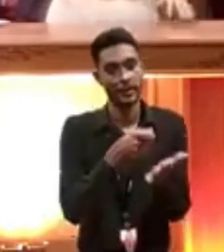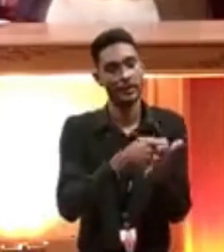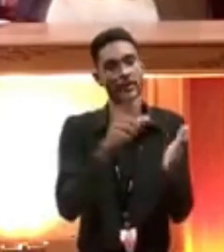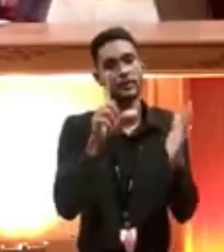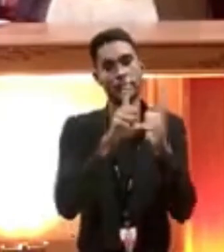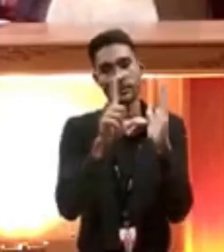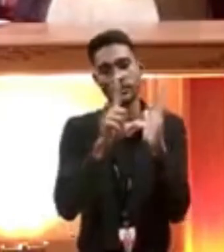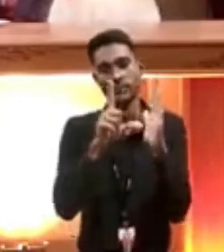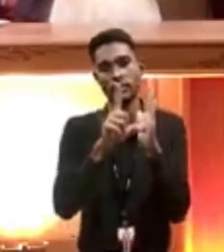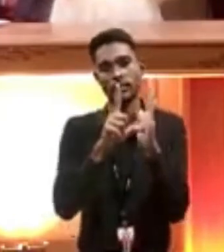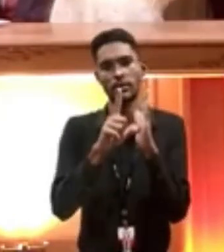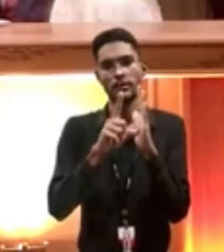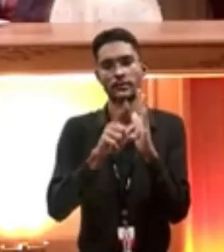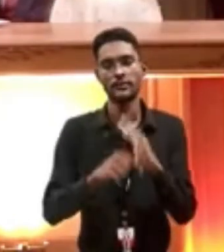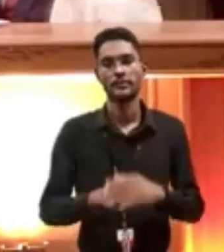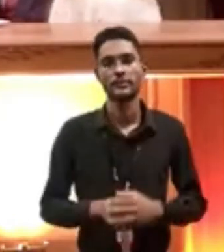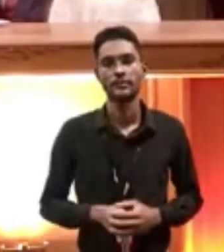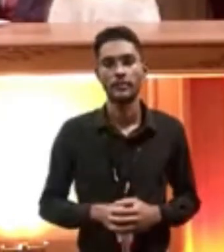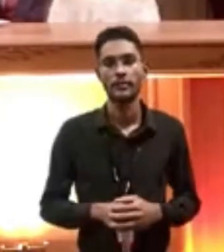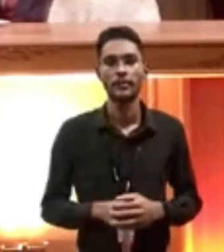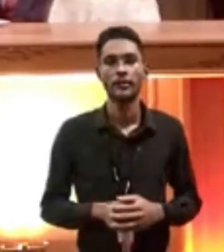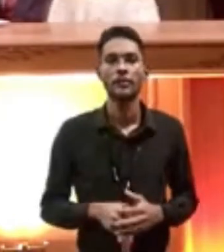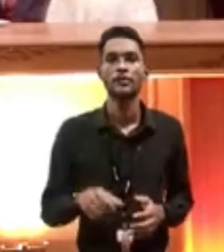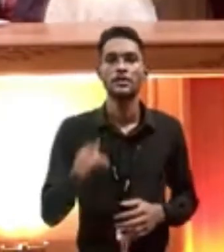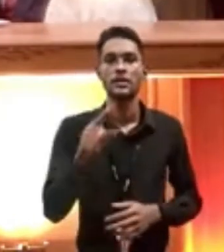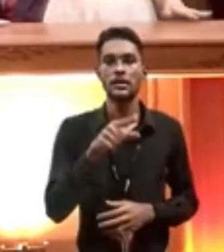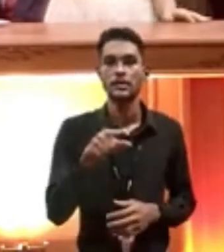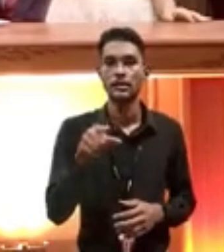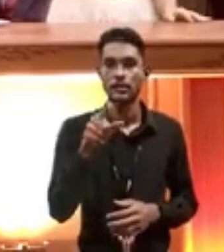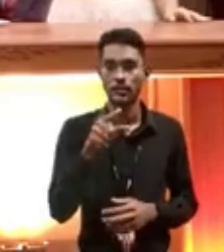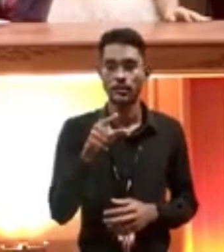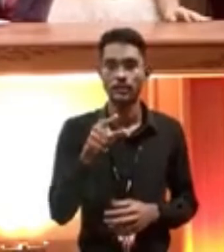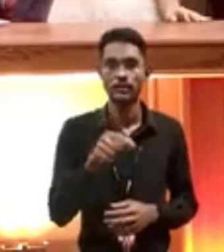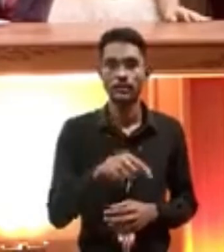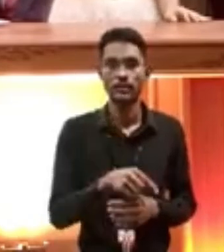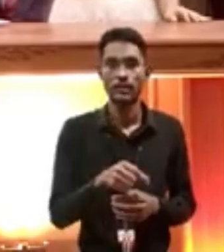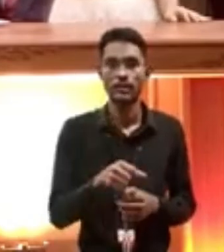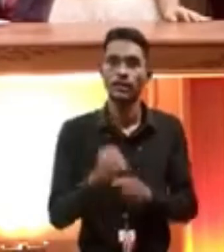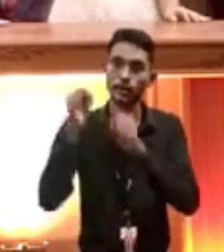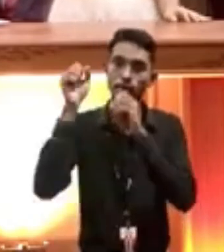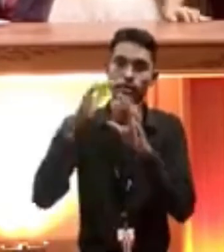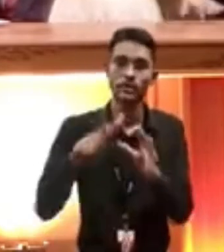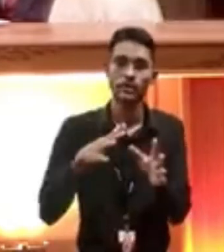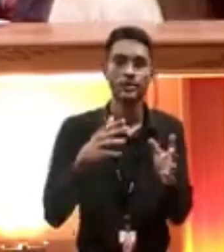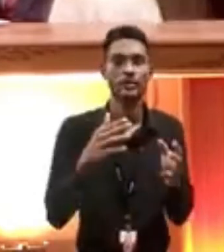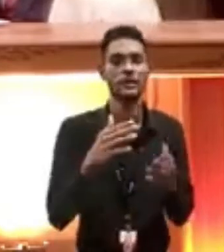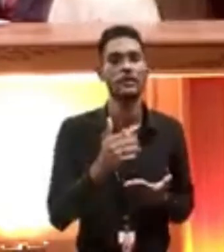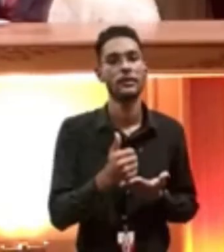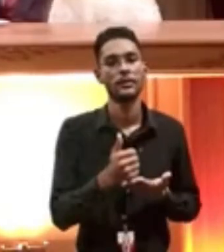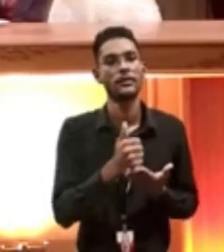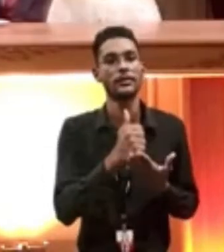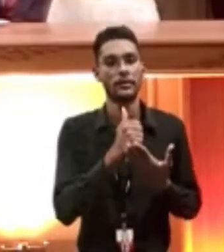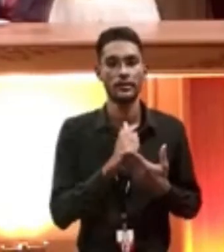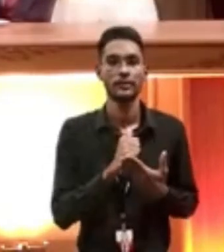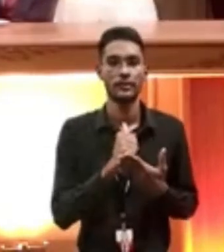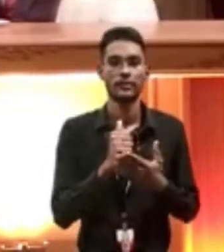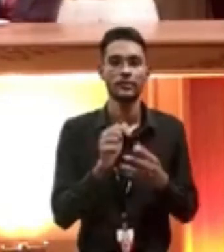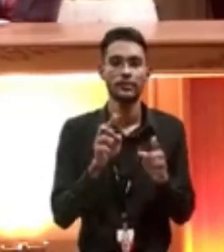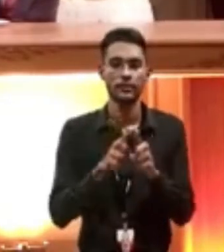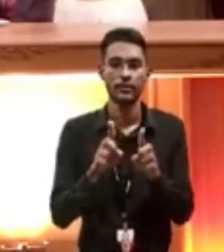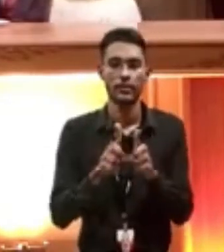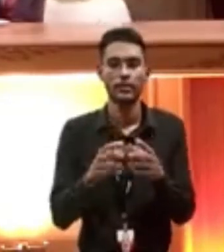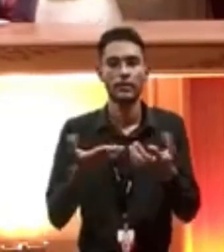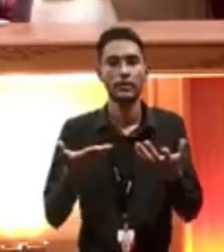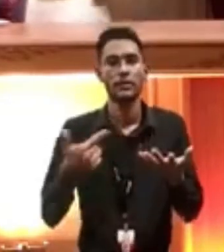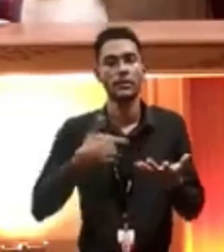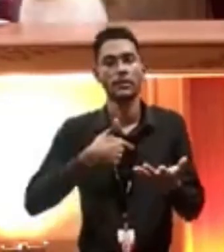revendedoras, vocês estão sendo fruto dessa bênção que o Senhor tem nos concedido. Então, louvo a Deus pela vida de cada jovem,